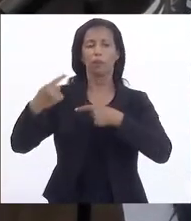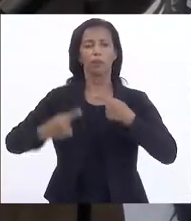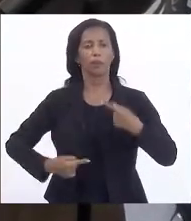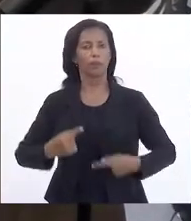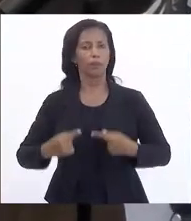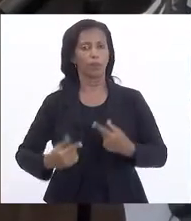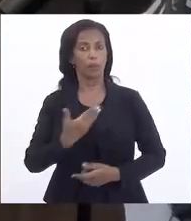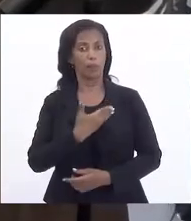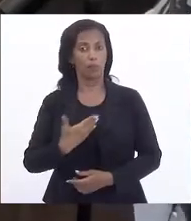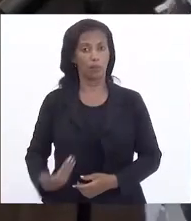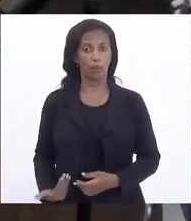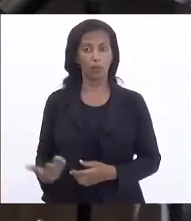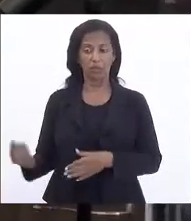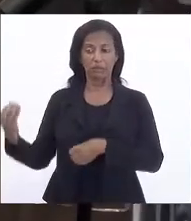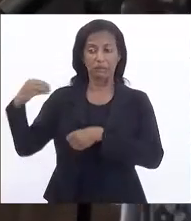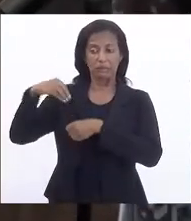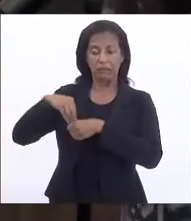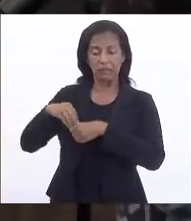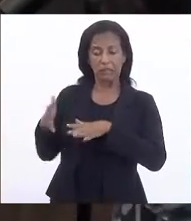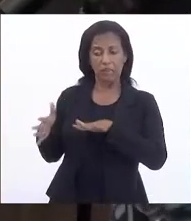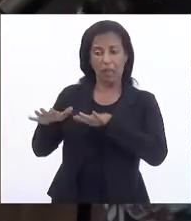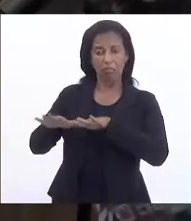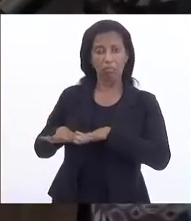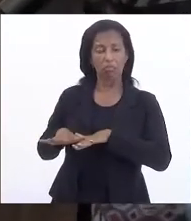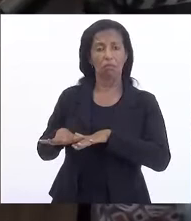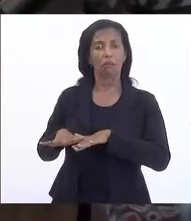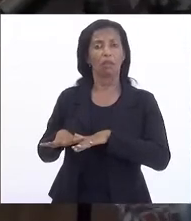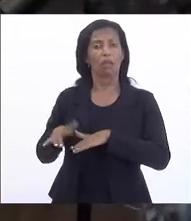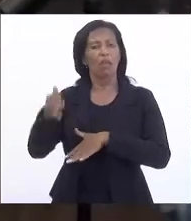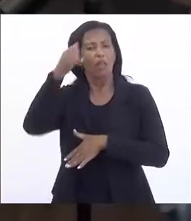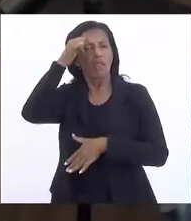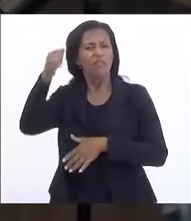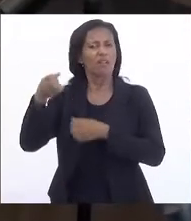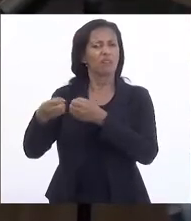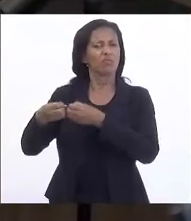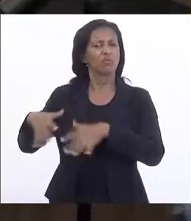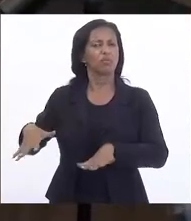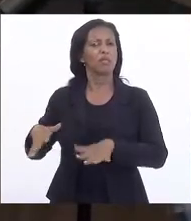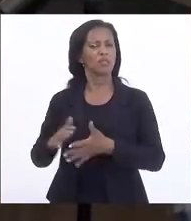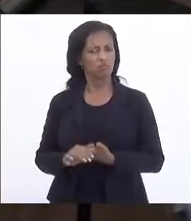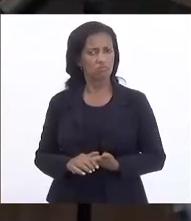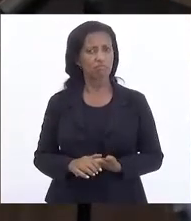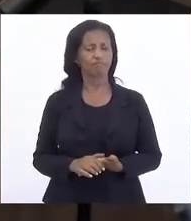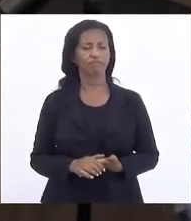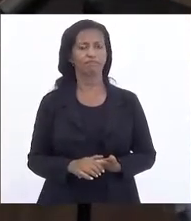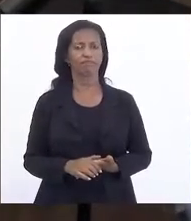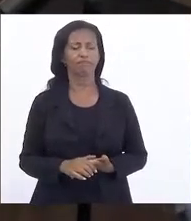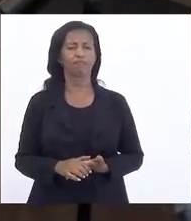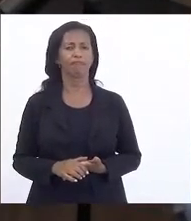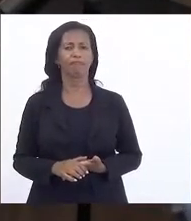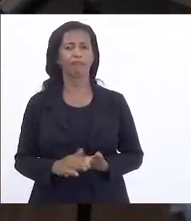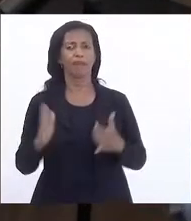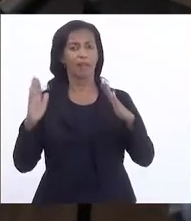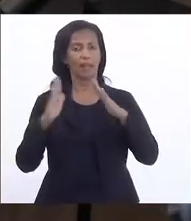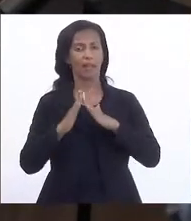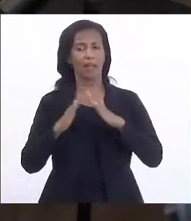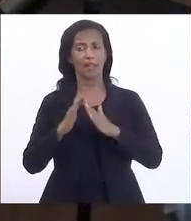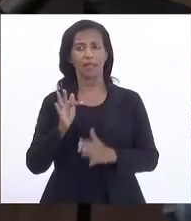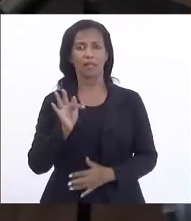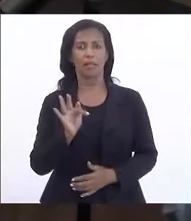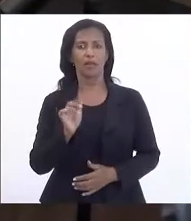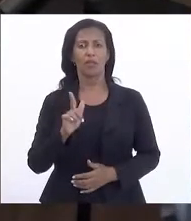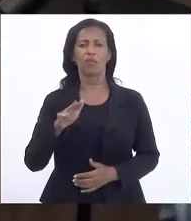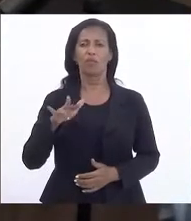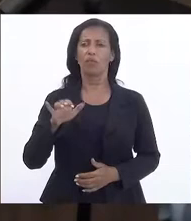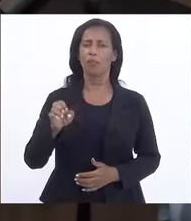pública que incida adequadamente é evitando desperdício de recursos né a casa fluminense é